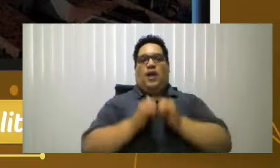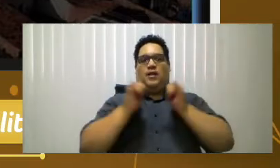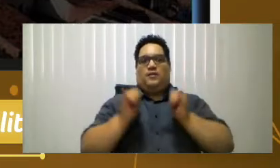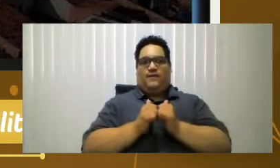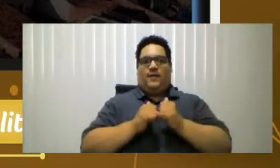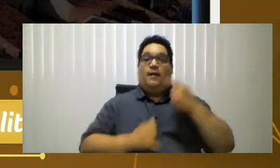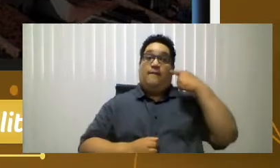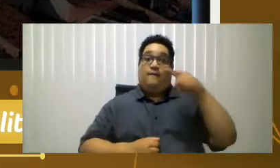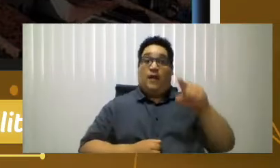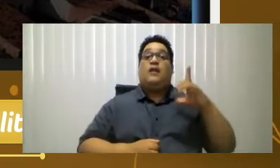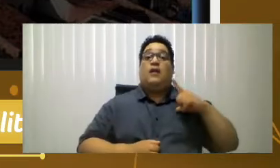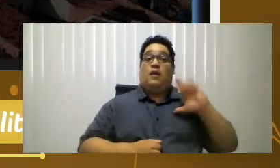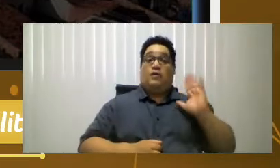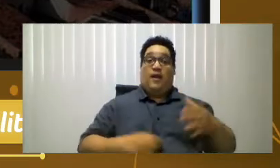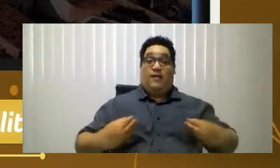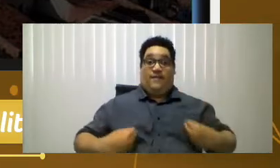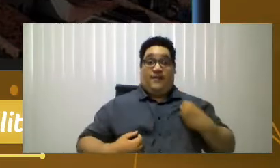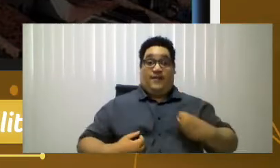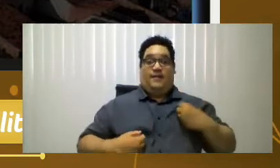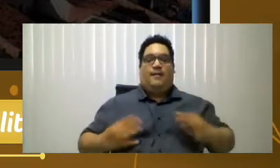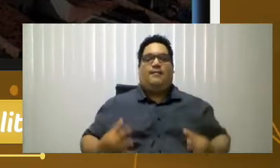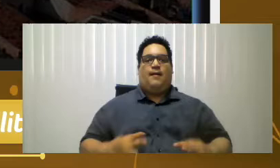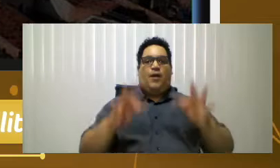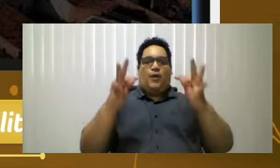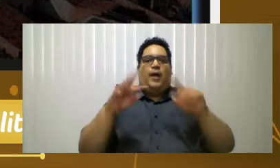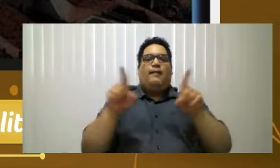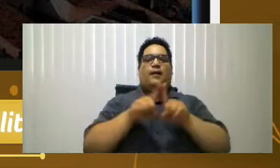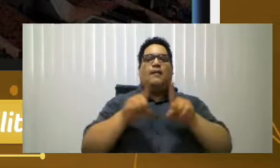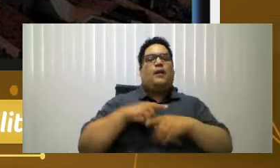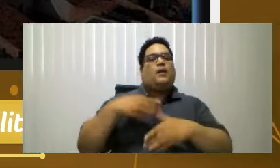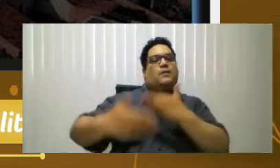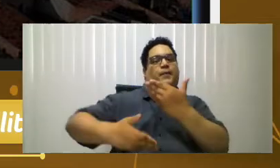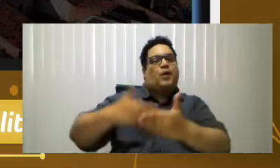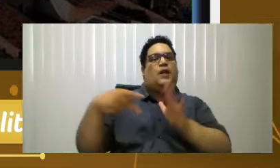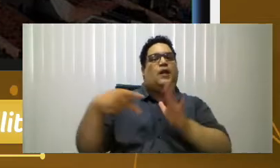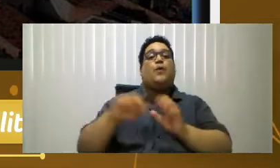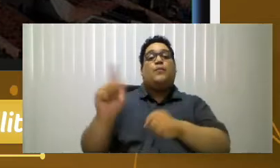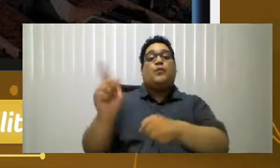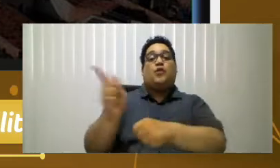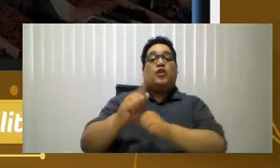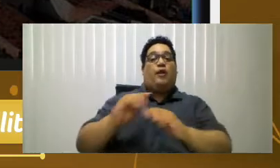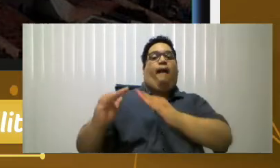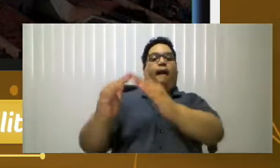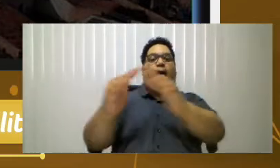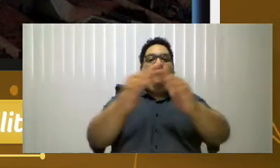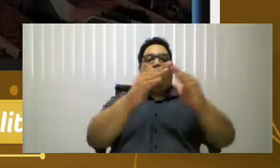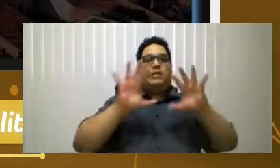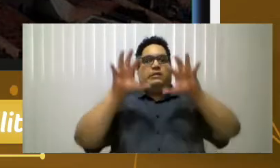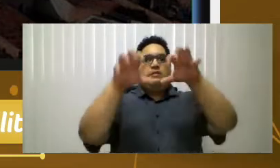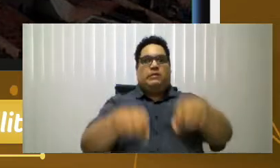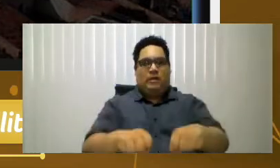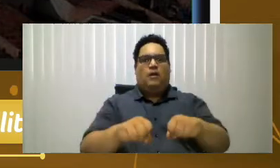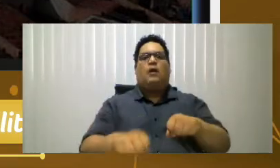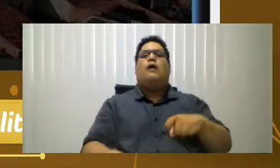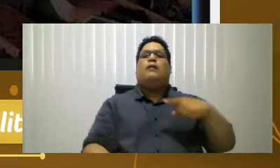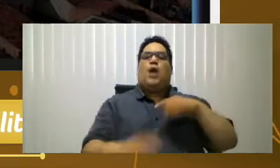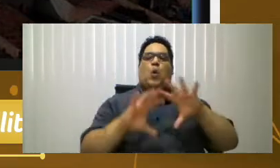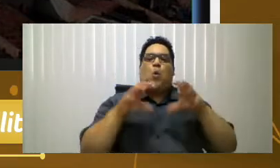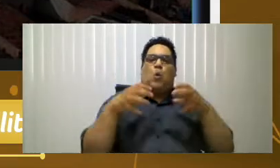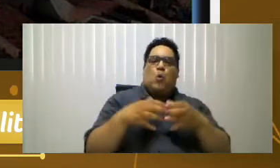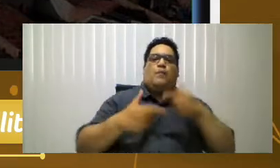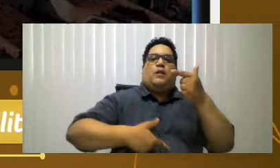essa tecnologia aplicada, temos dentro do processo de gestão de ocupações irregulares equipes de